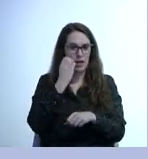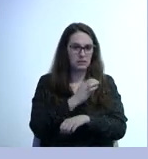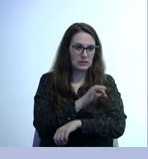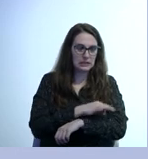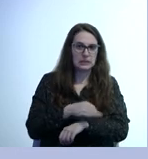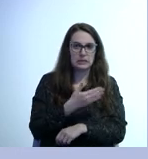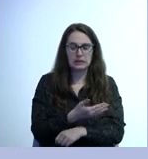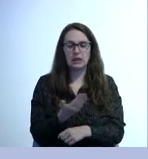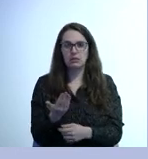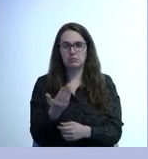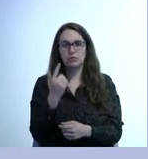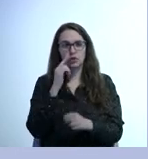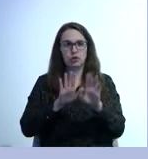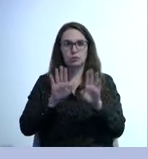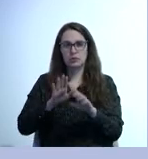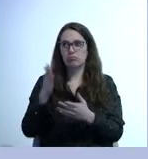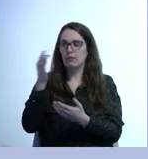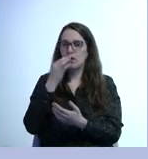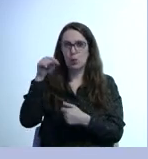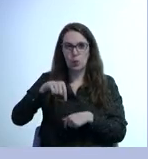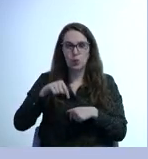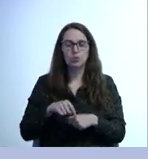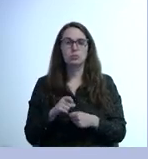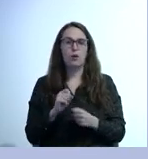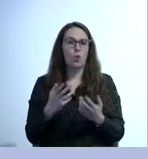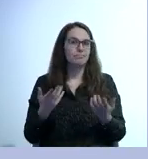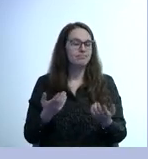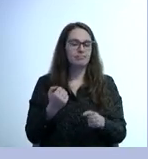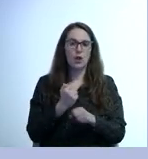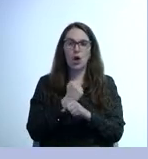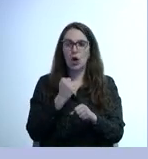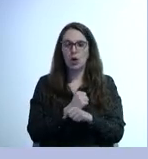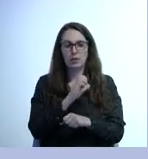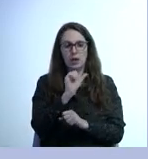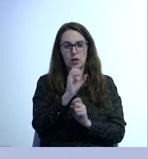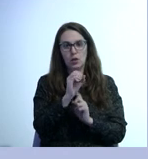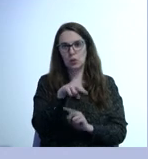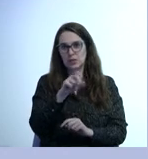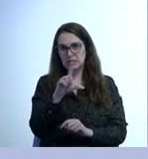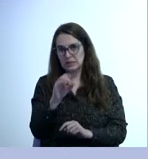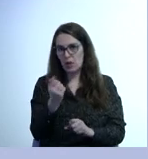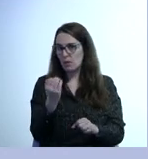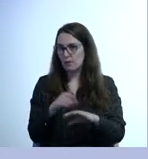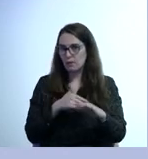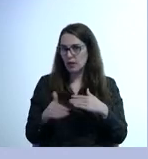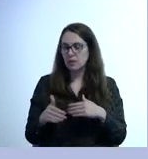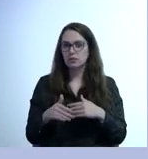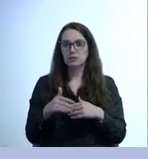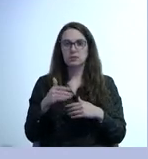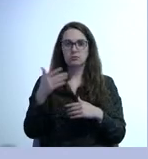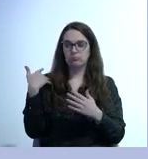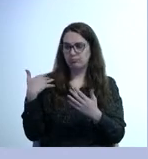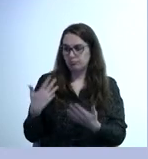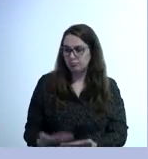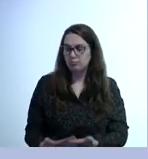esta exposição que hoje celebramos aqui, ou a obra que o Gonçalo fez nesta